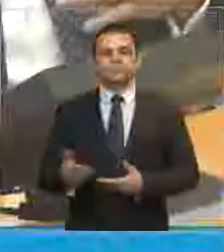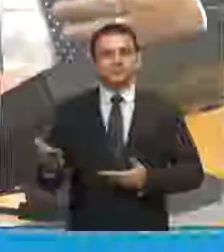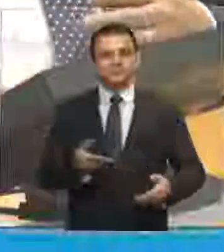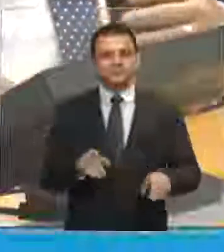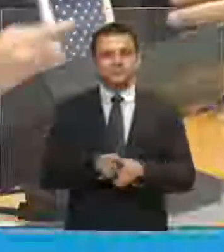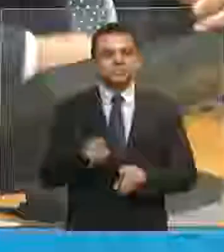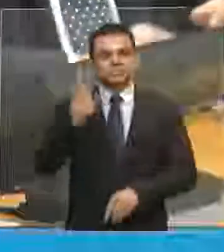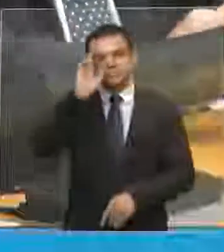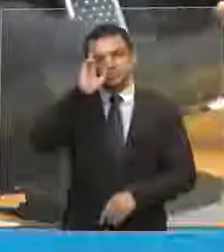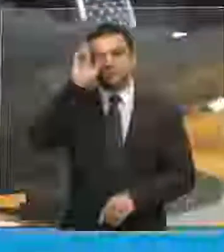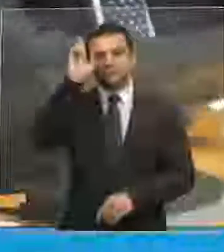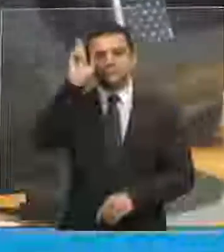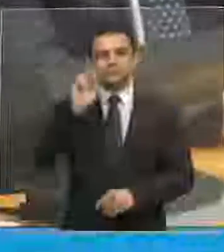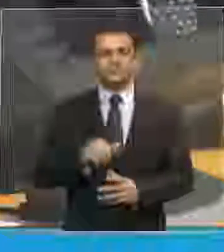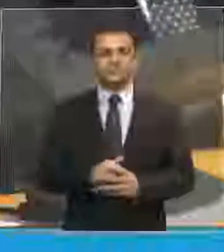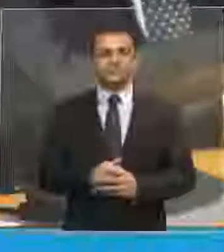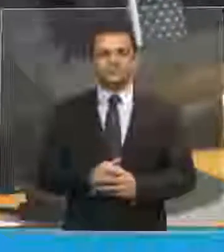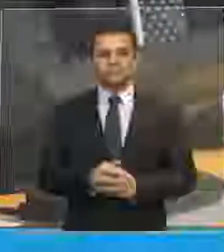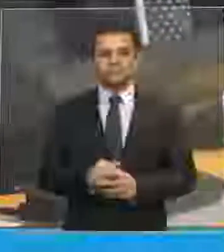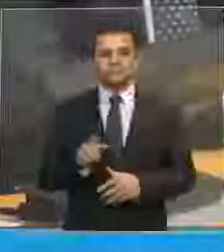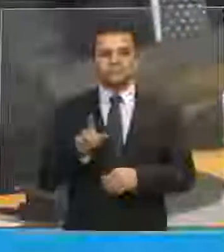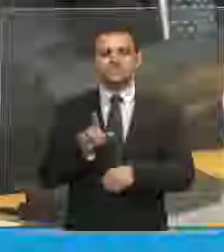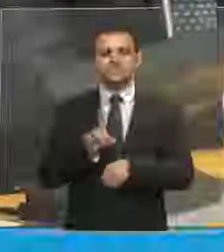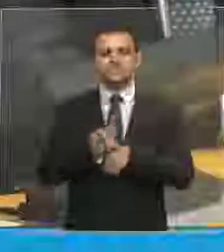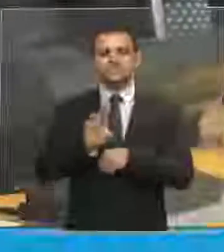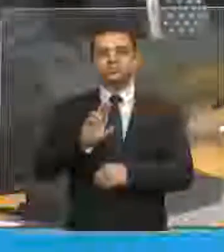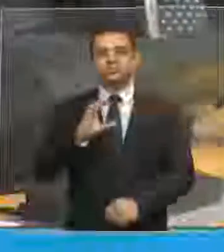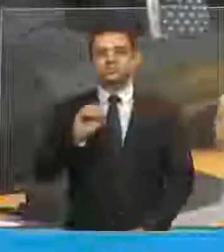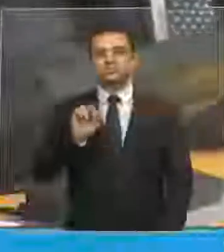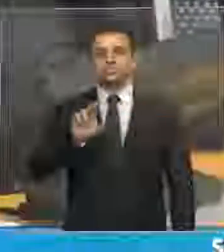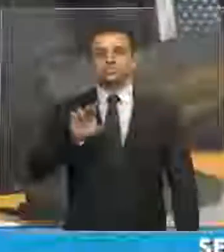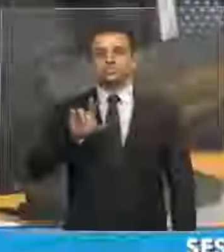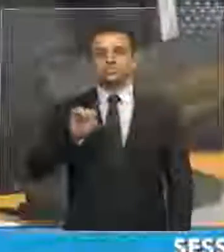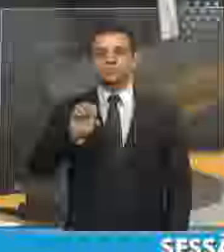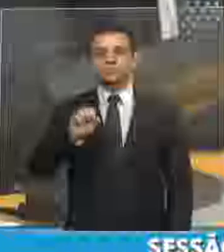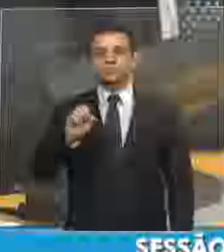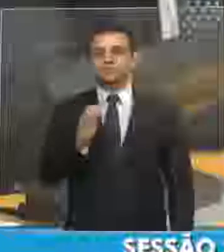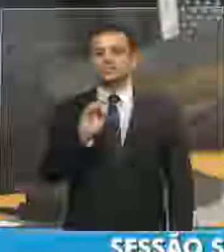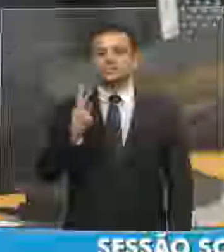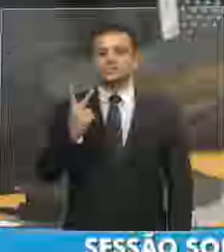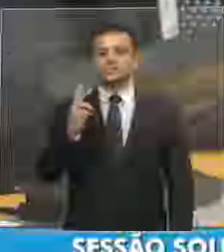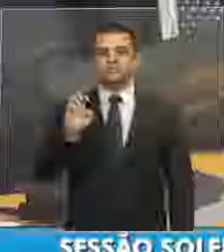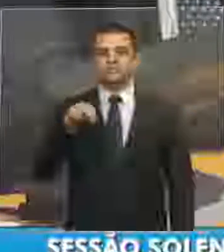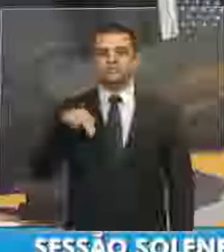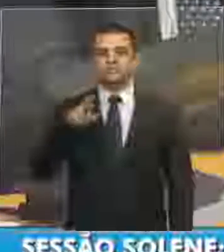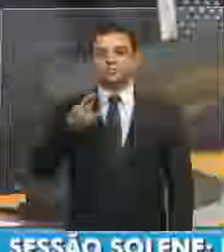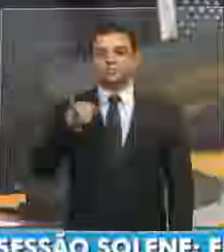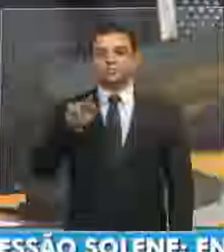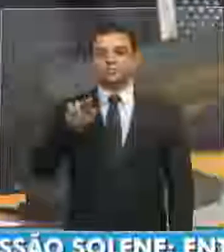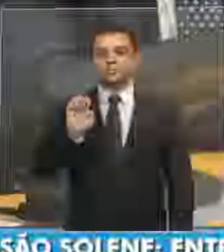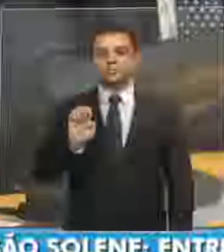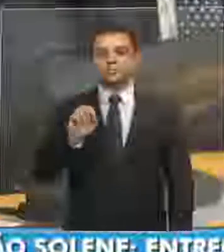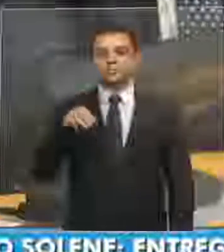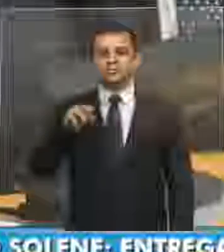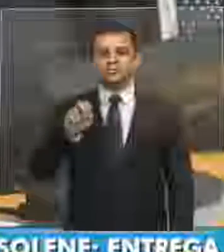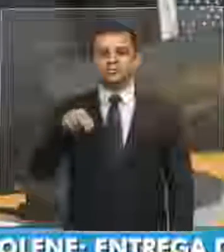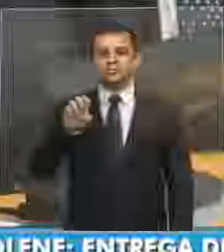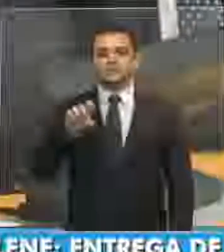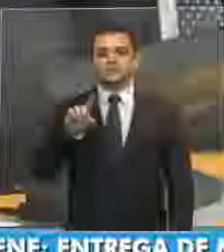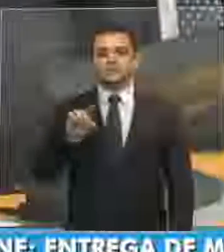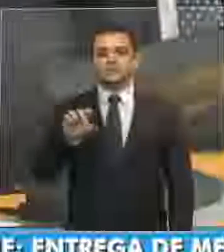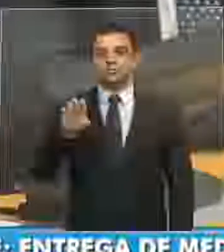Convido o excelentíssimo senhor Dr. Carlos Henrique Brasil Teles de Menezes, promotor de justiça.